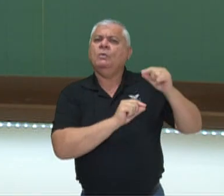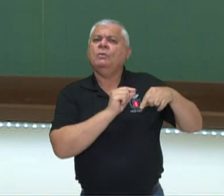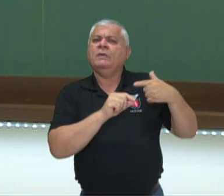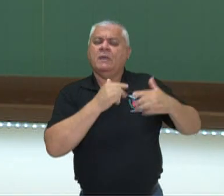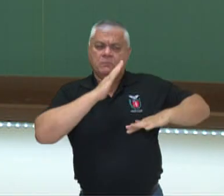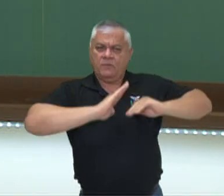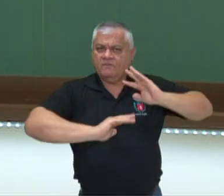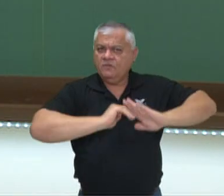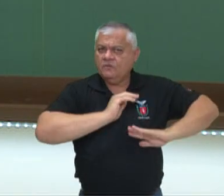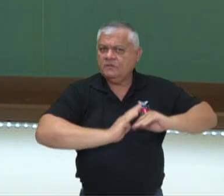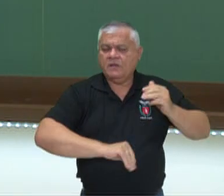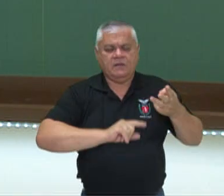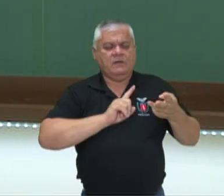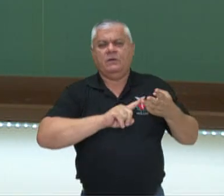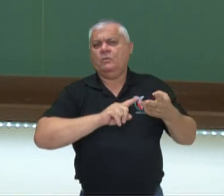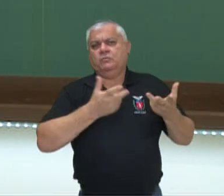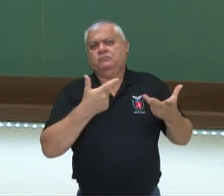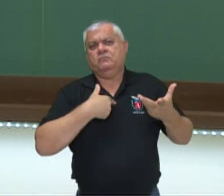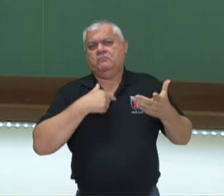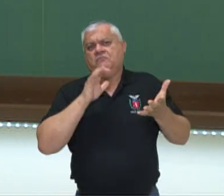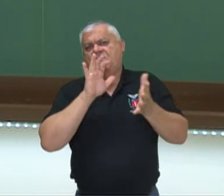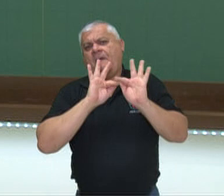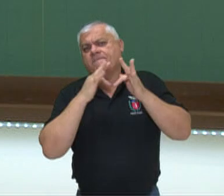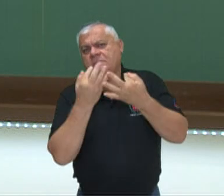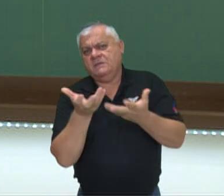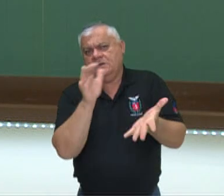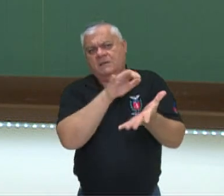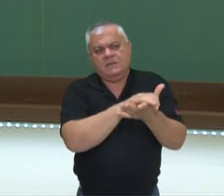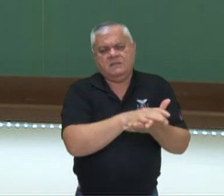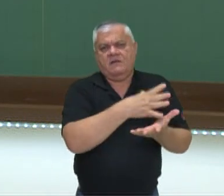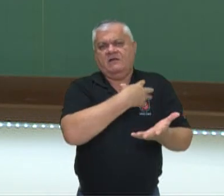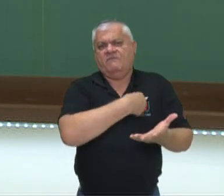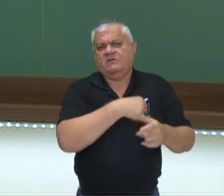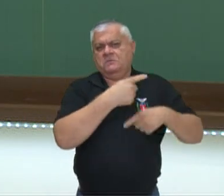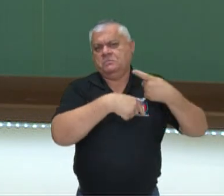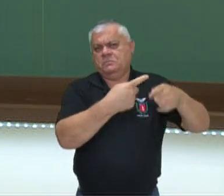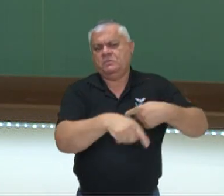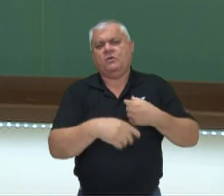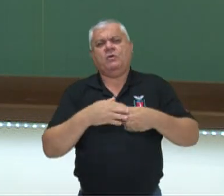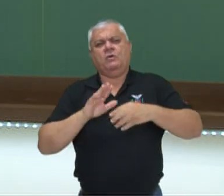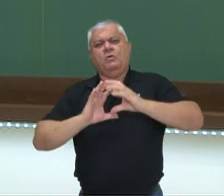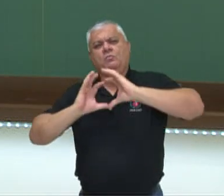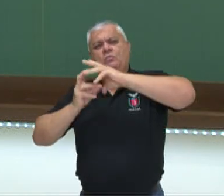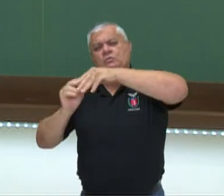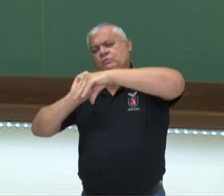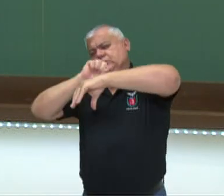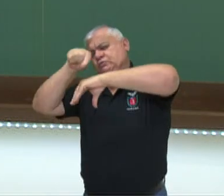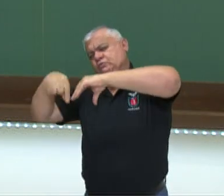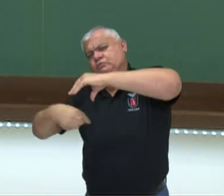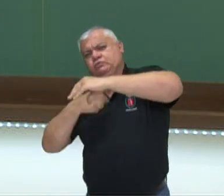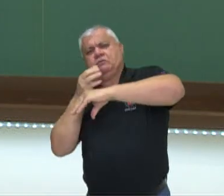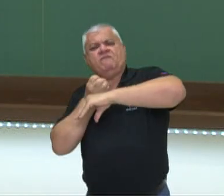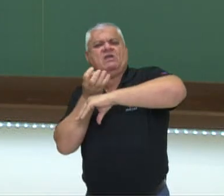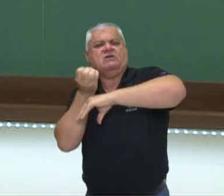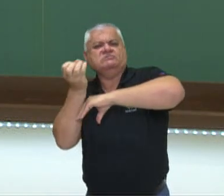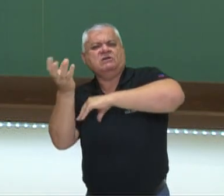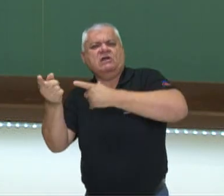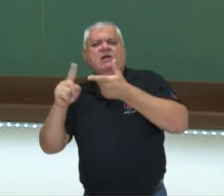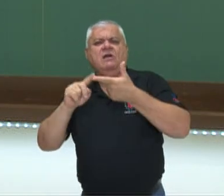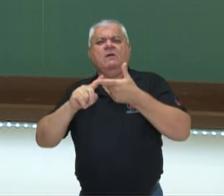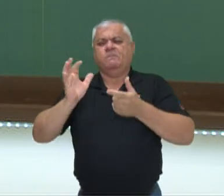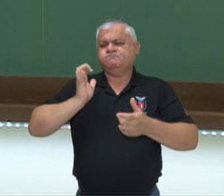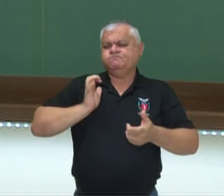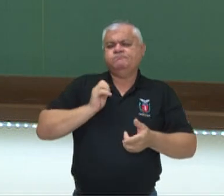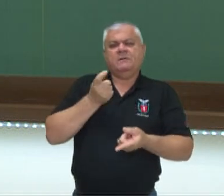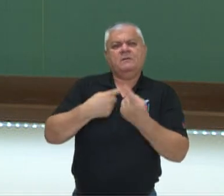realização profissional, de constituir uma família, de conhecer o mundo, ganhar riquezas, defender uma causa,